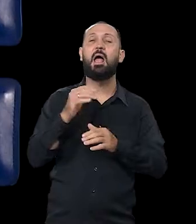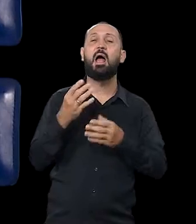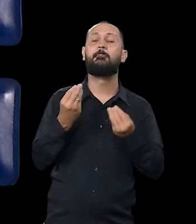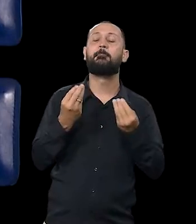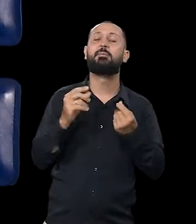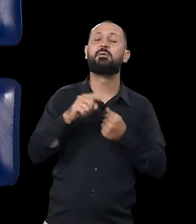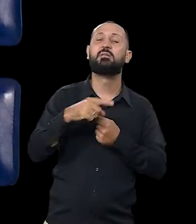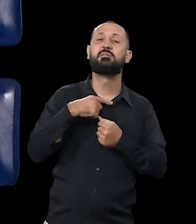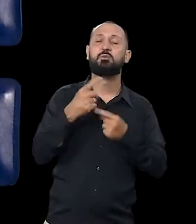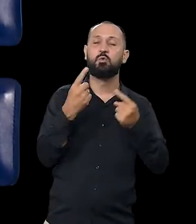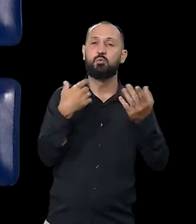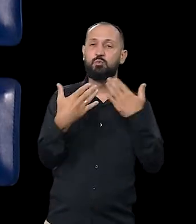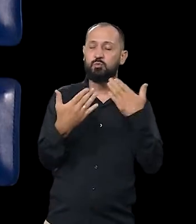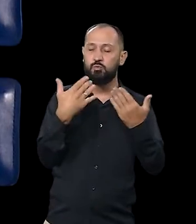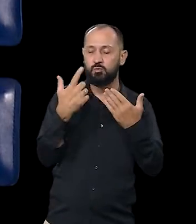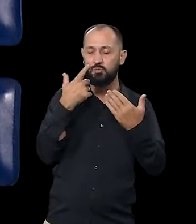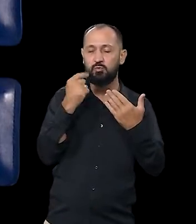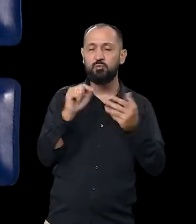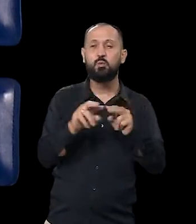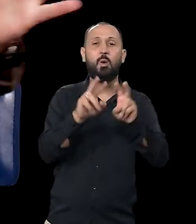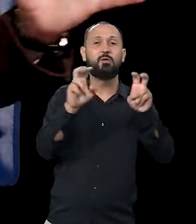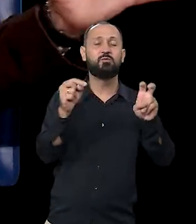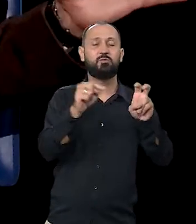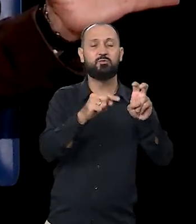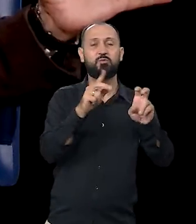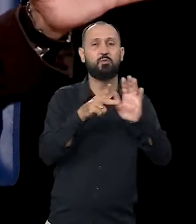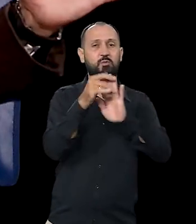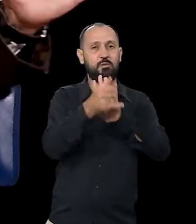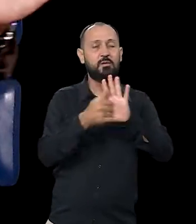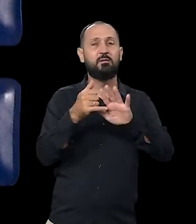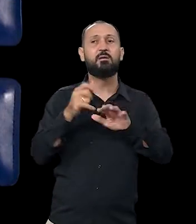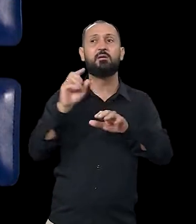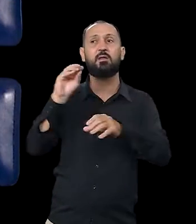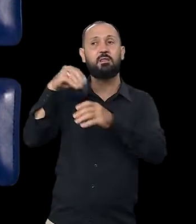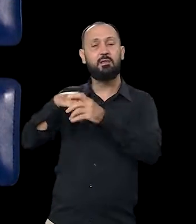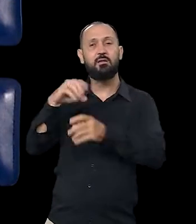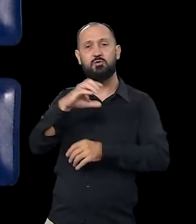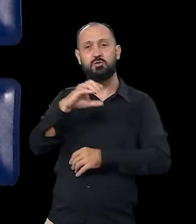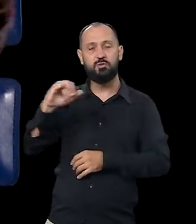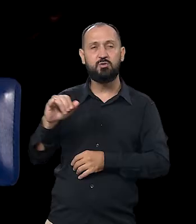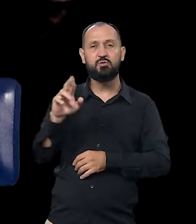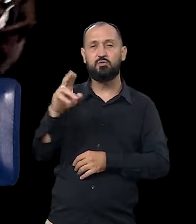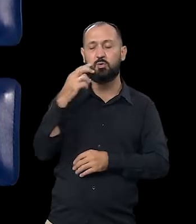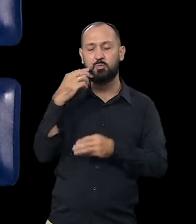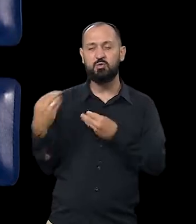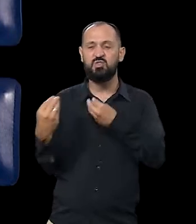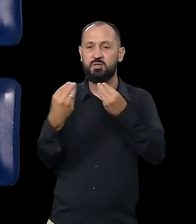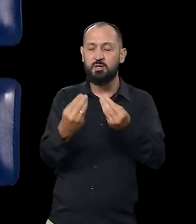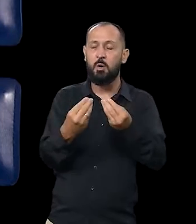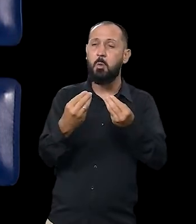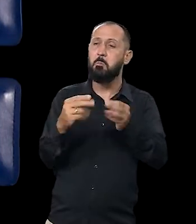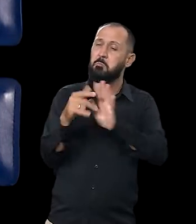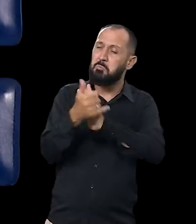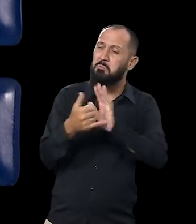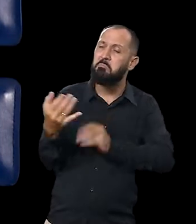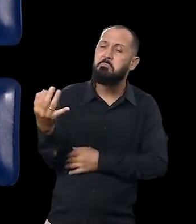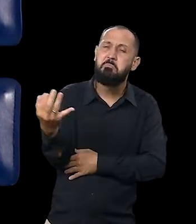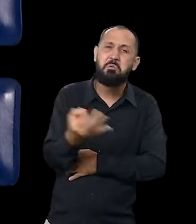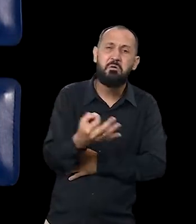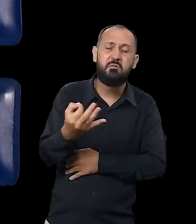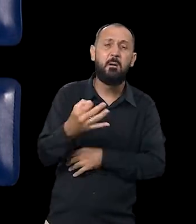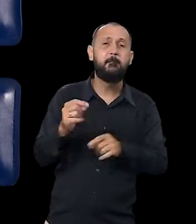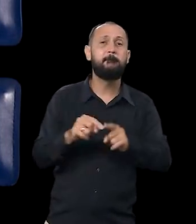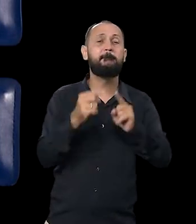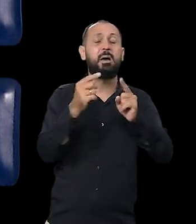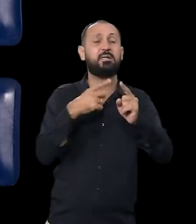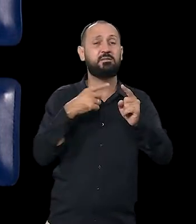vezes ele discute o mérito do projeto. Exatamente. E quando que na CCJ, às vezes chega lá projetos extraordinários, né, mas